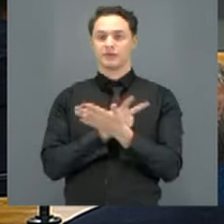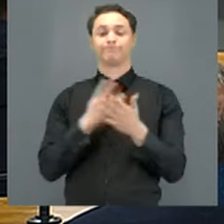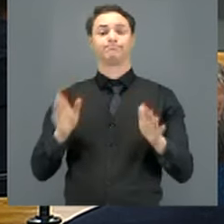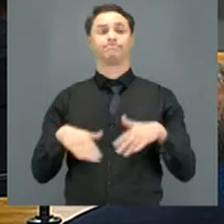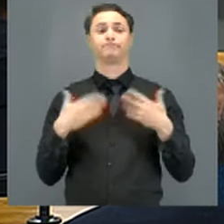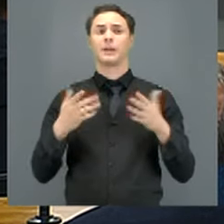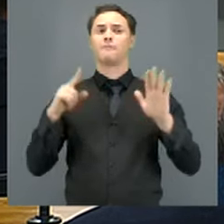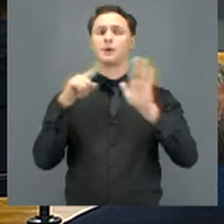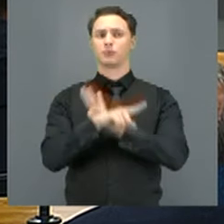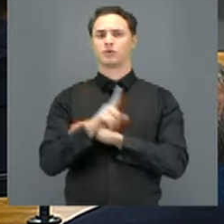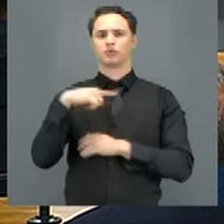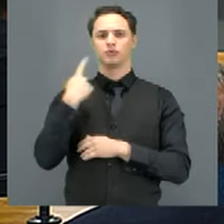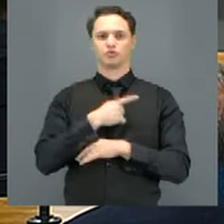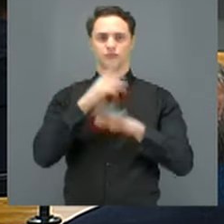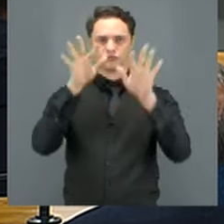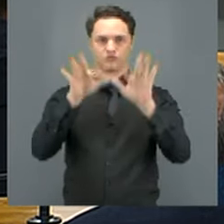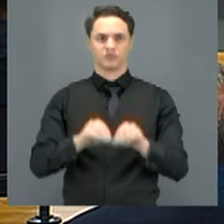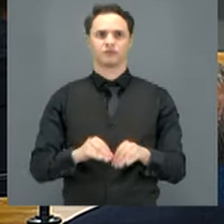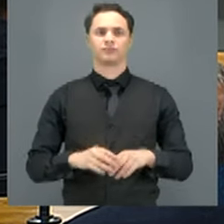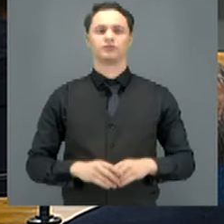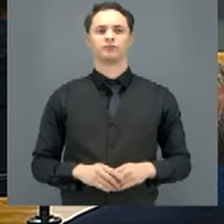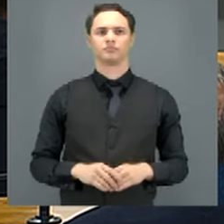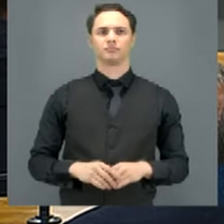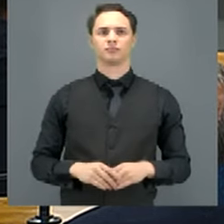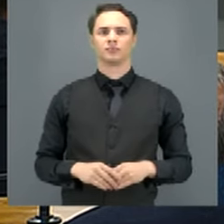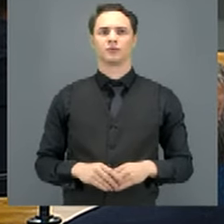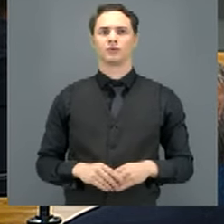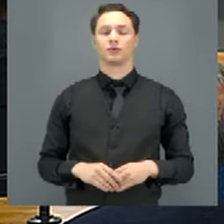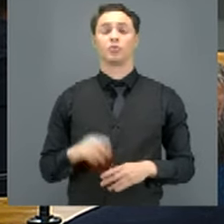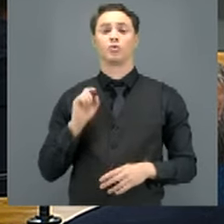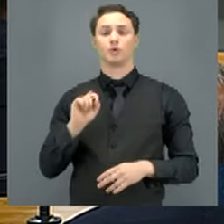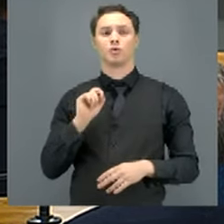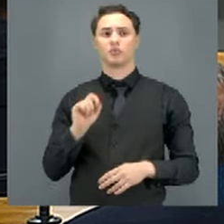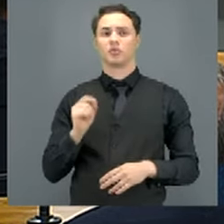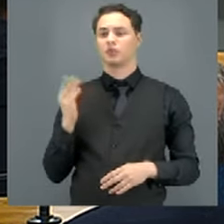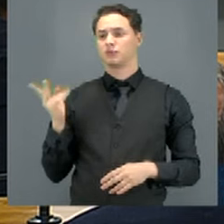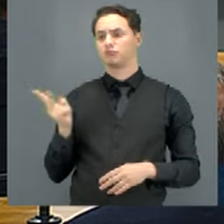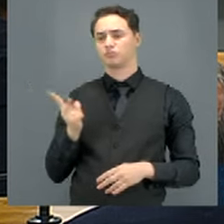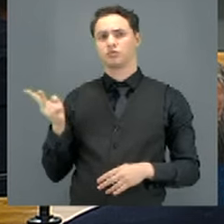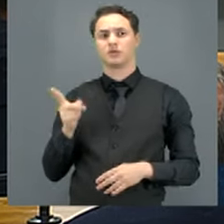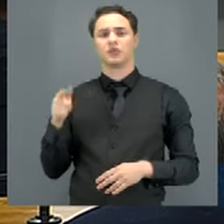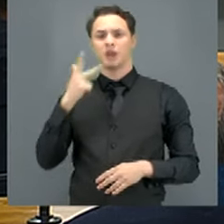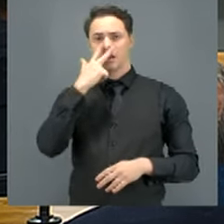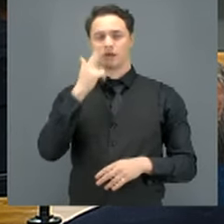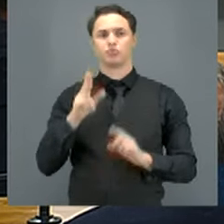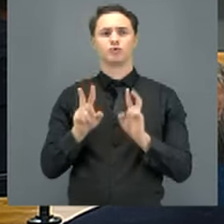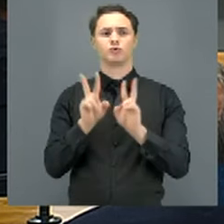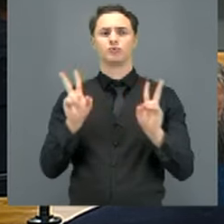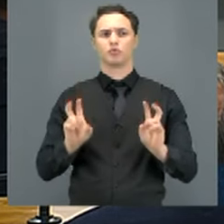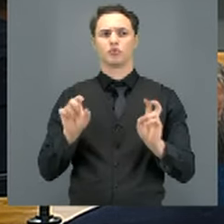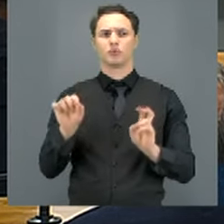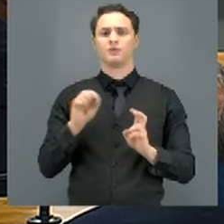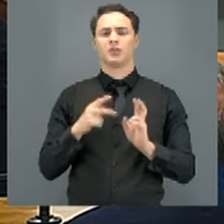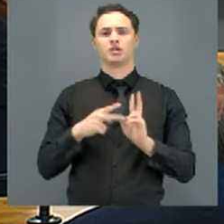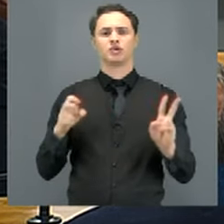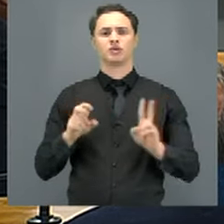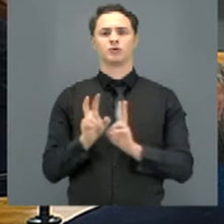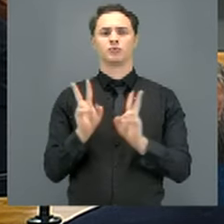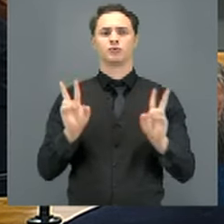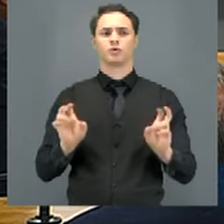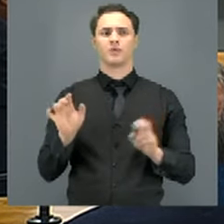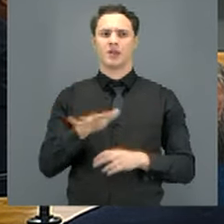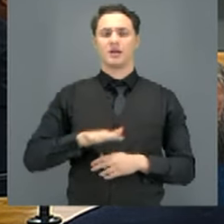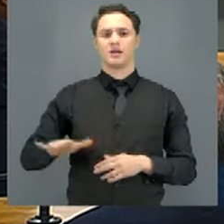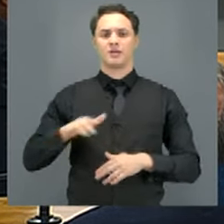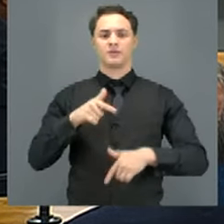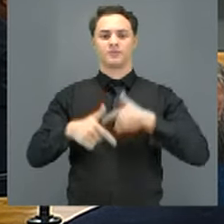uma pergunta e a gente encerra. O que o Graziano e o Arnaldo acham da questão indígena em relação à